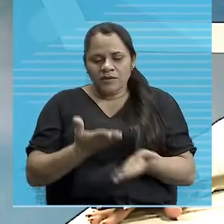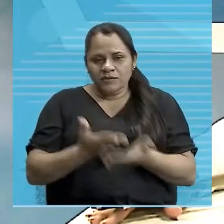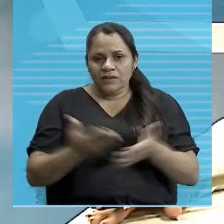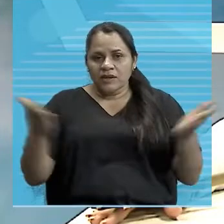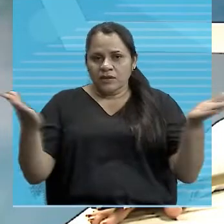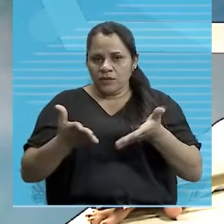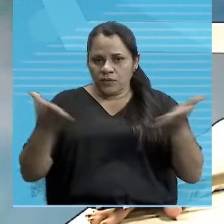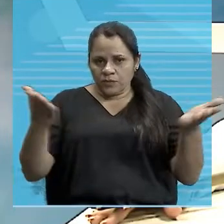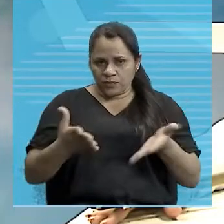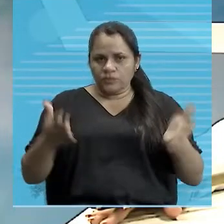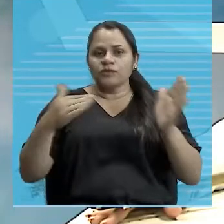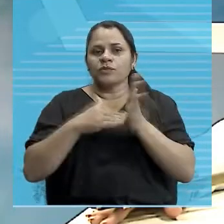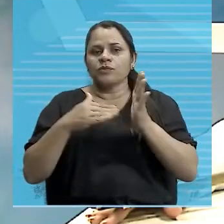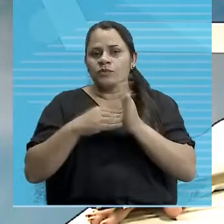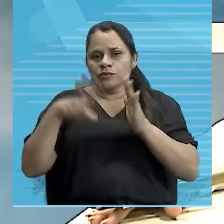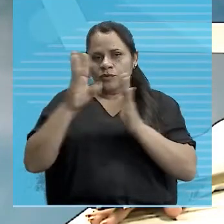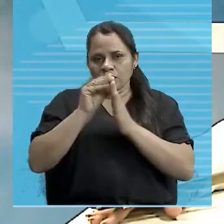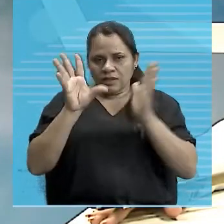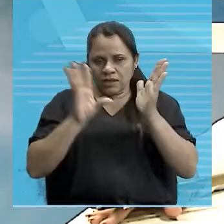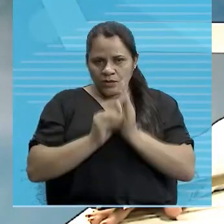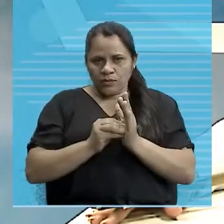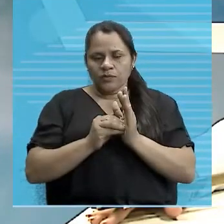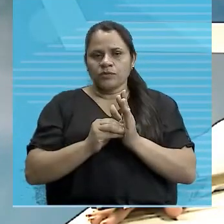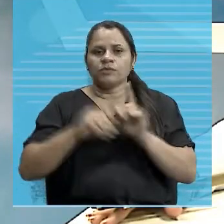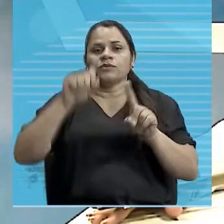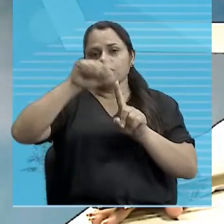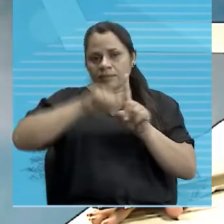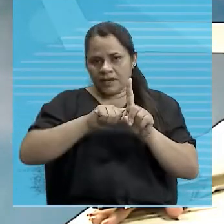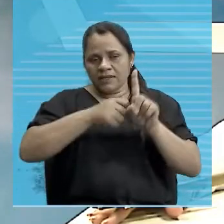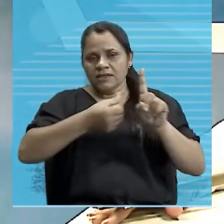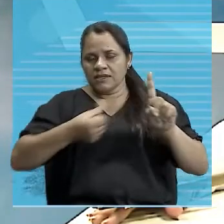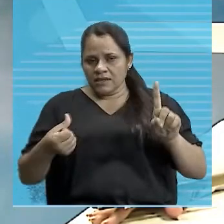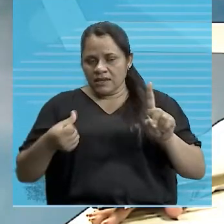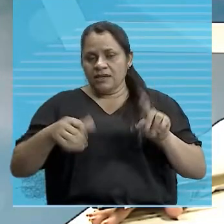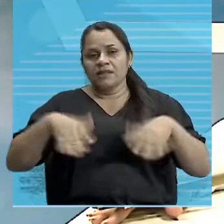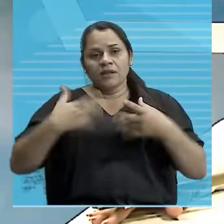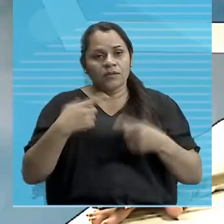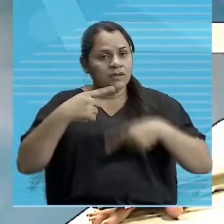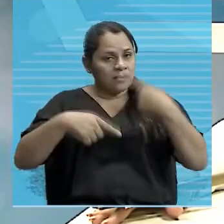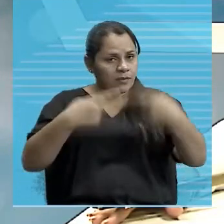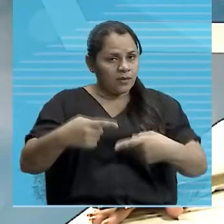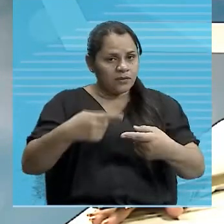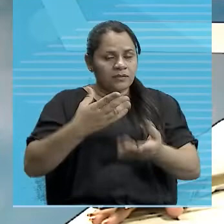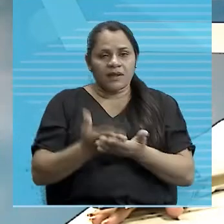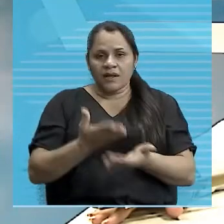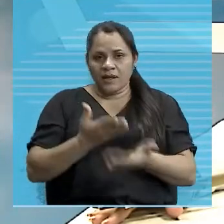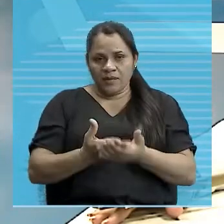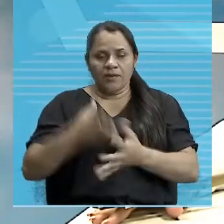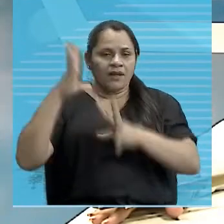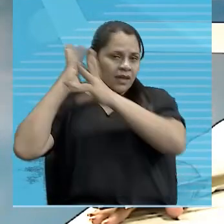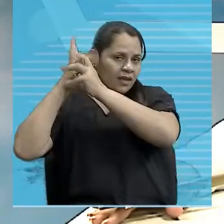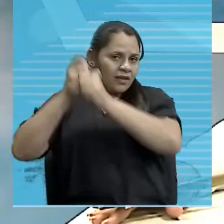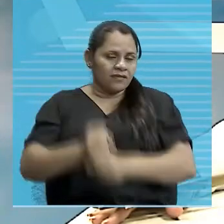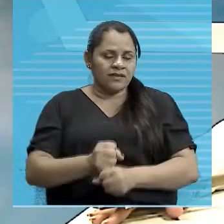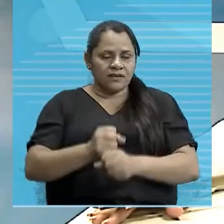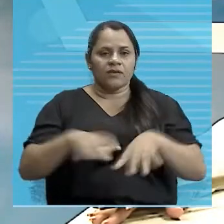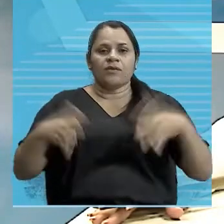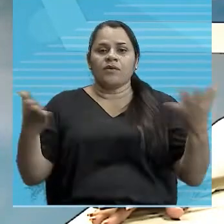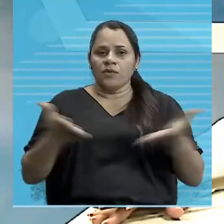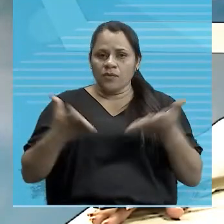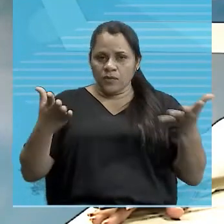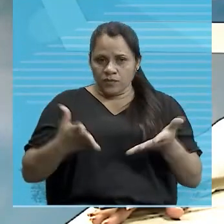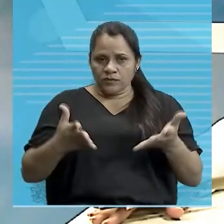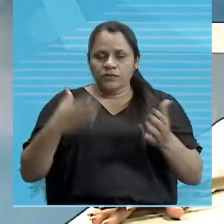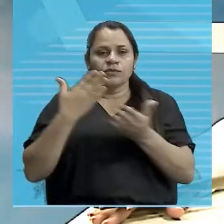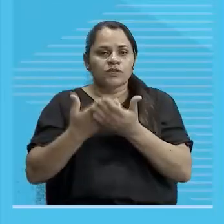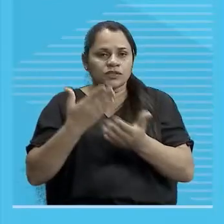nosso último conteúdo do semestre, né? Próxima aula é revisão. Hoje a gente vai trabalhar a crase, tá?